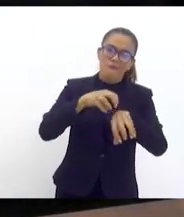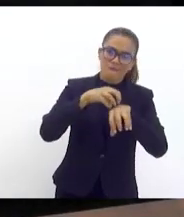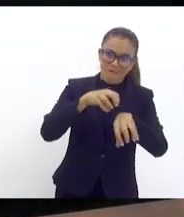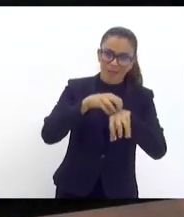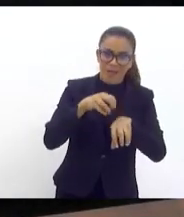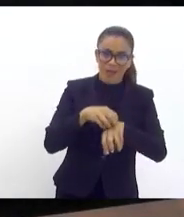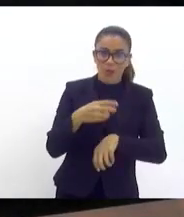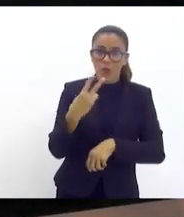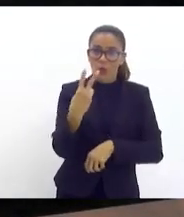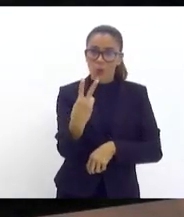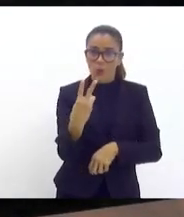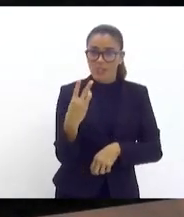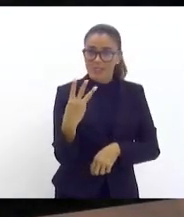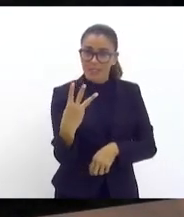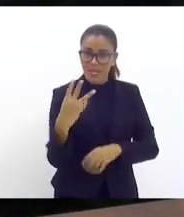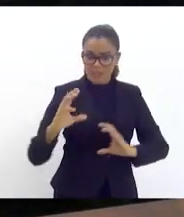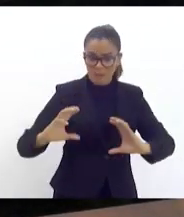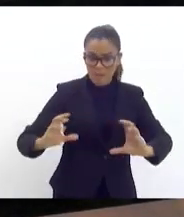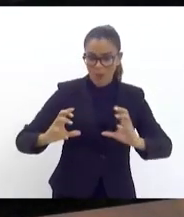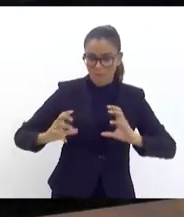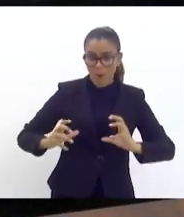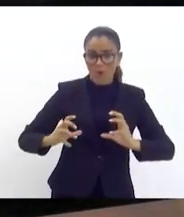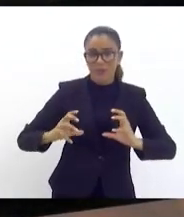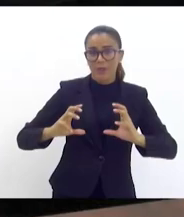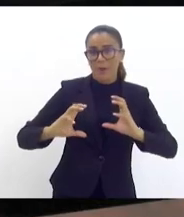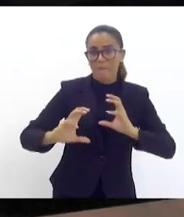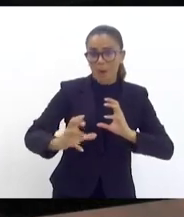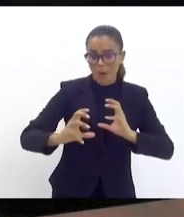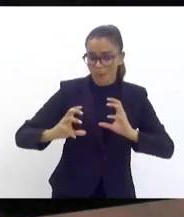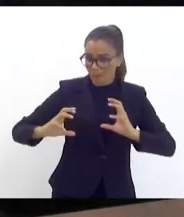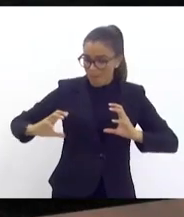de 2 e 3 rodas, e o nosso projeto